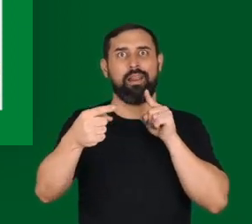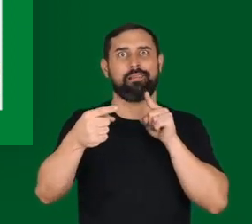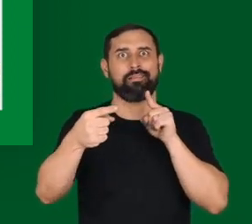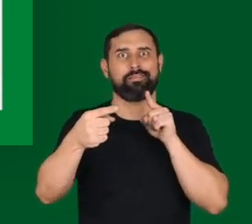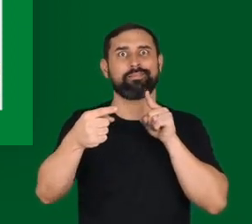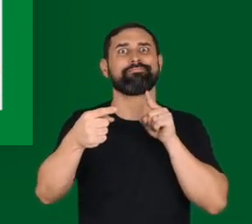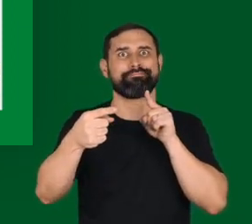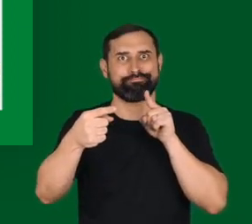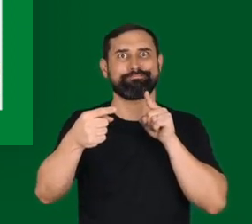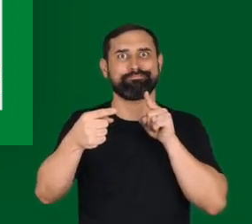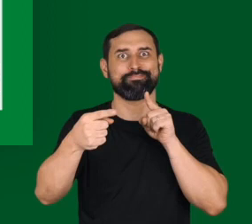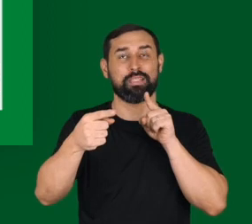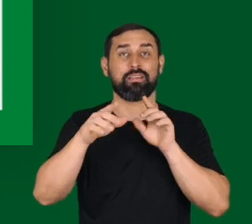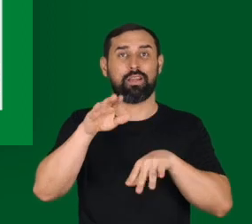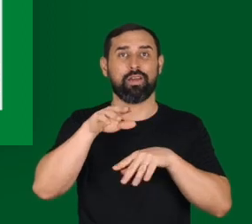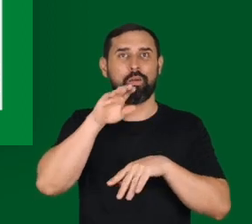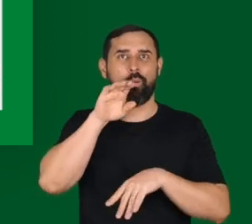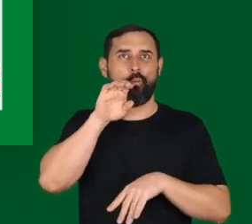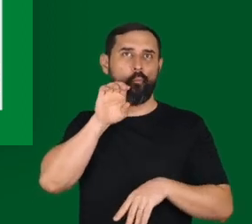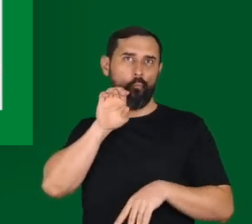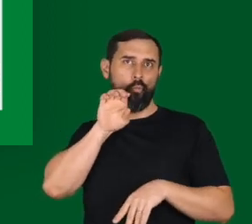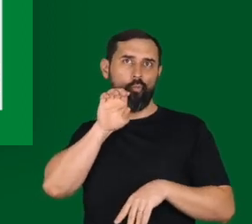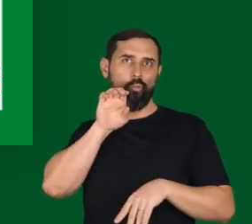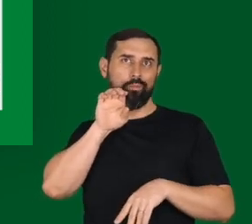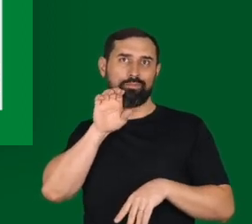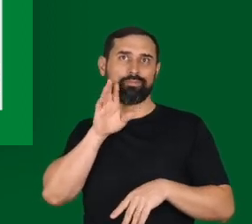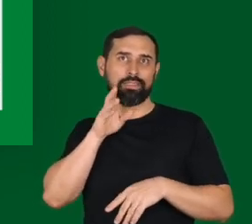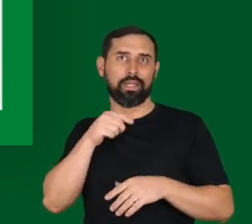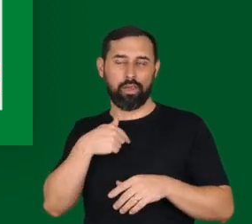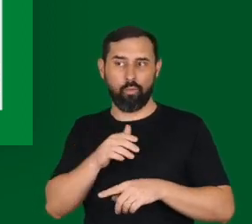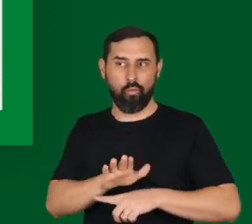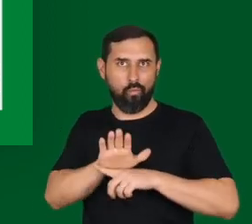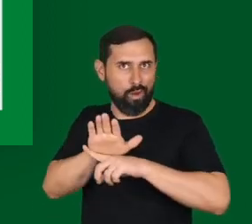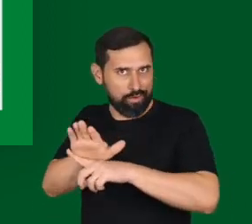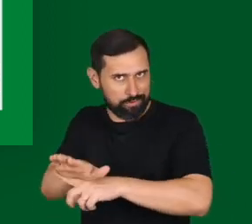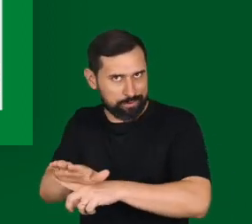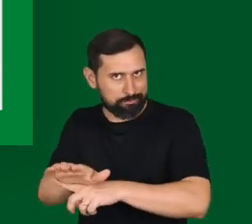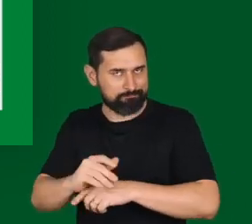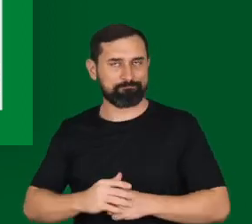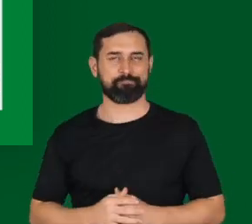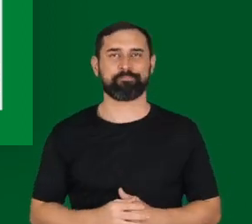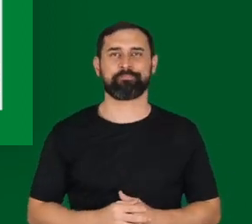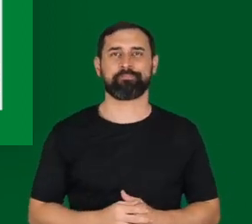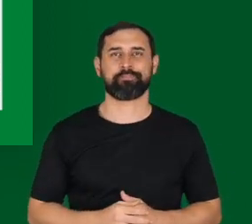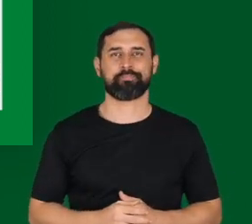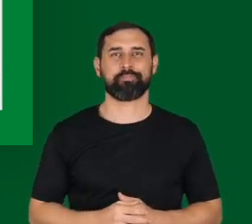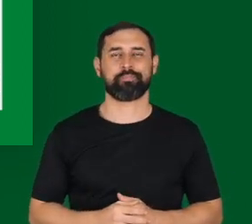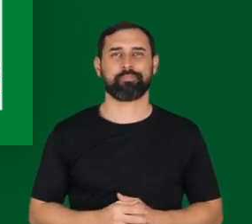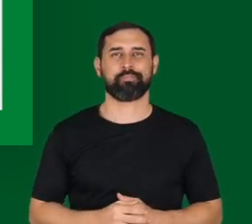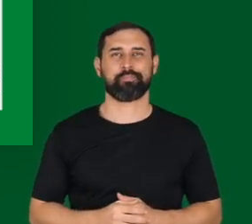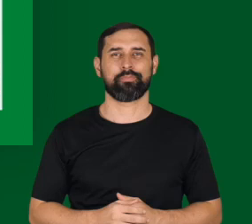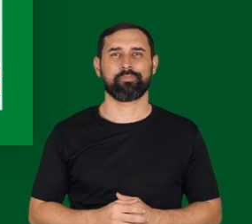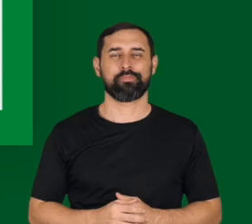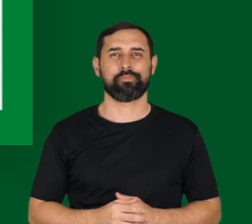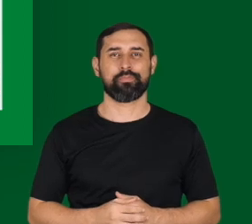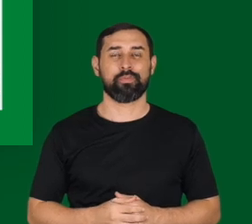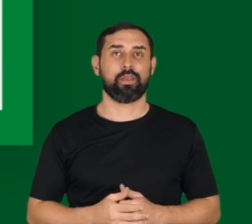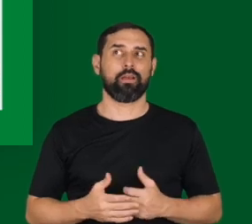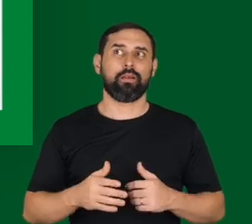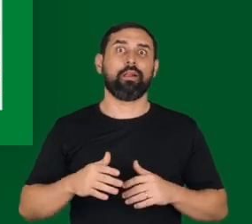pouquinho mais desproporcional ao tamanho, né, da boca, então essa obstrução, ela pode ser recorrente.